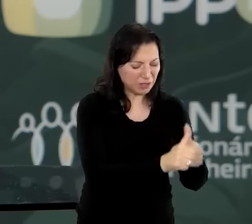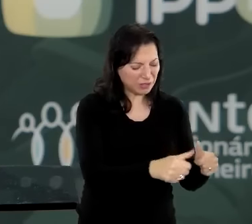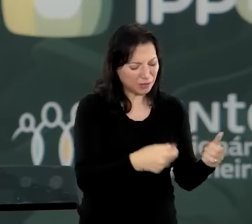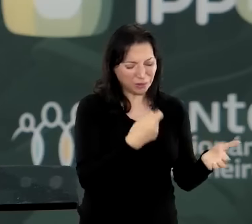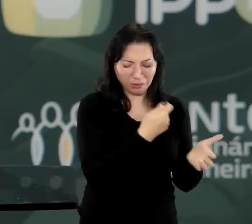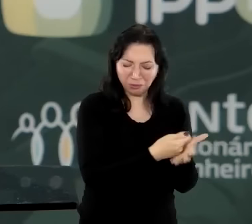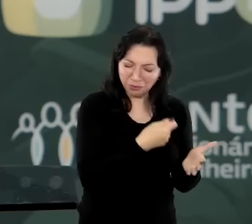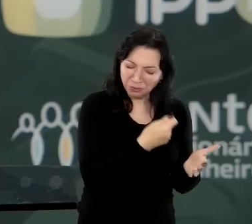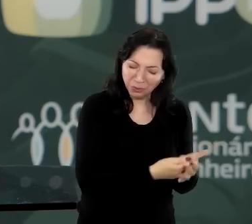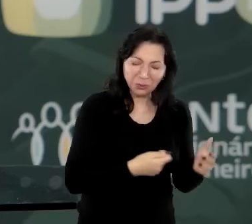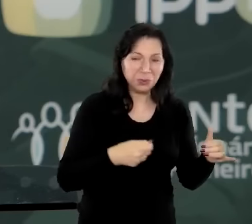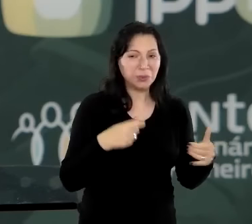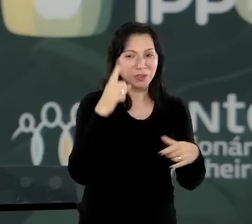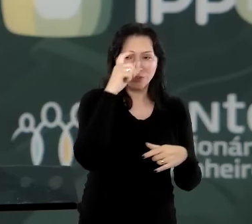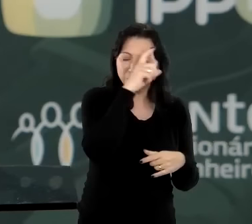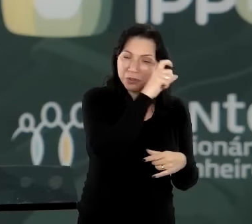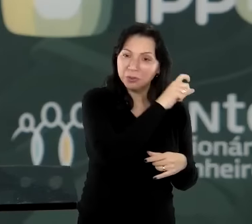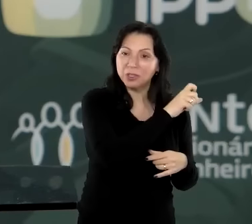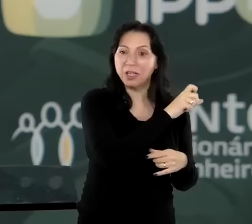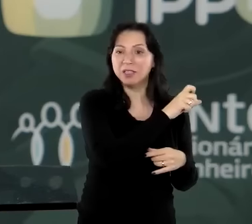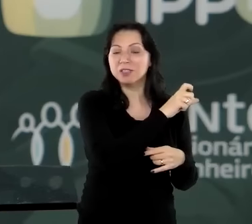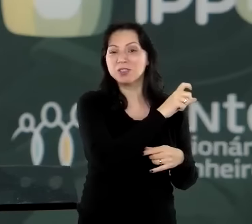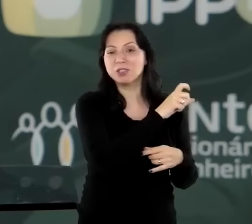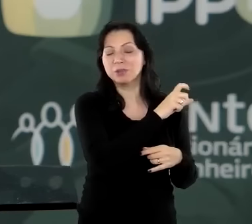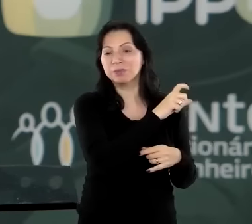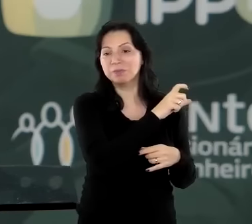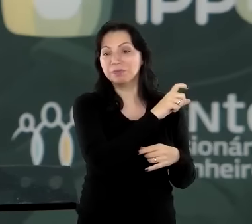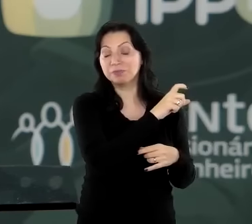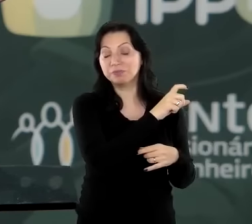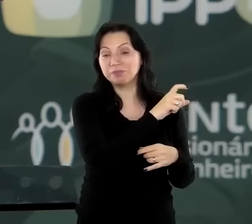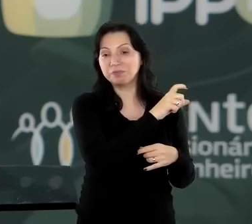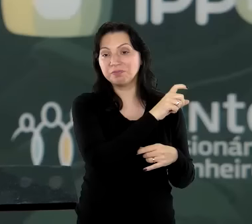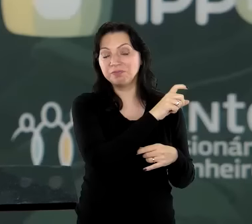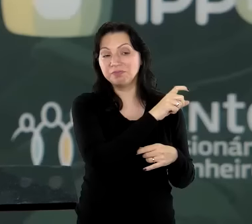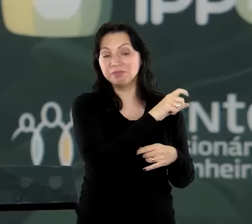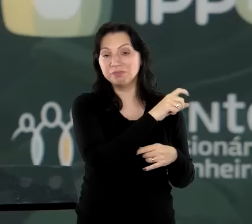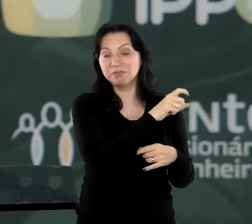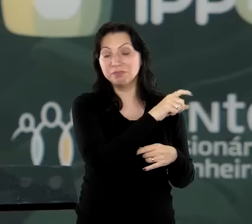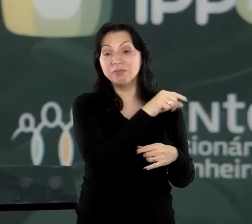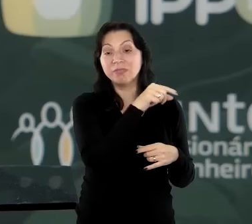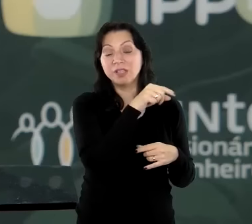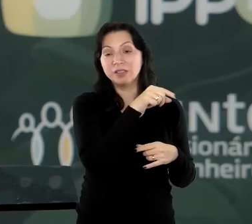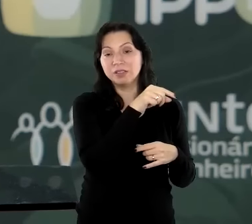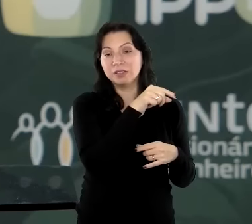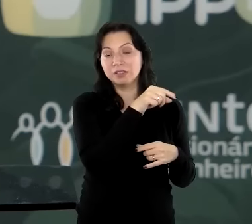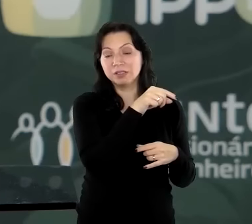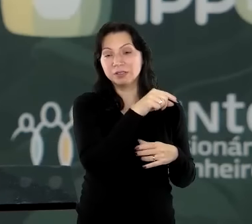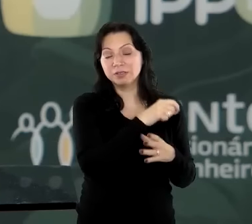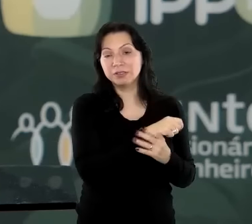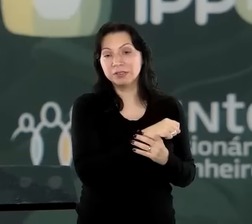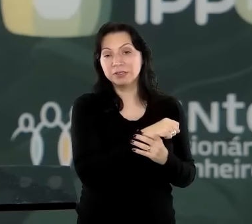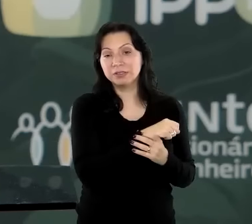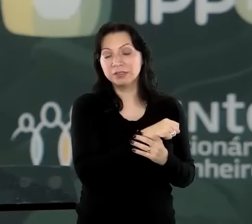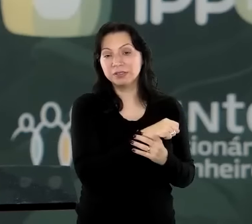do capítulo, você vai encontrar ainda em sétimo lugar uma outra verdade: